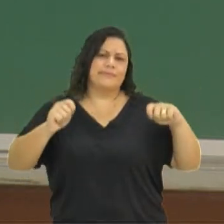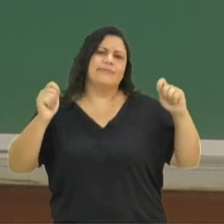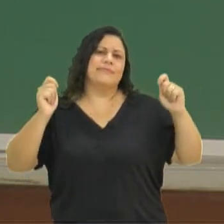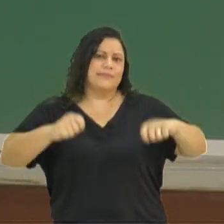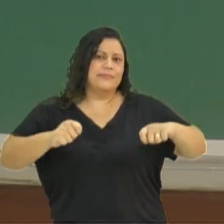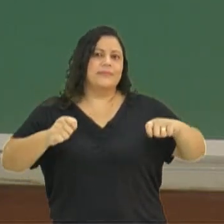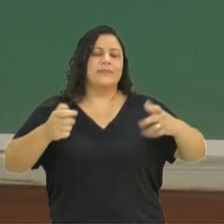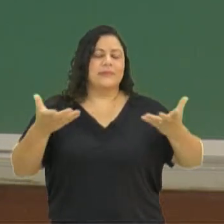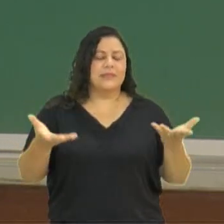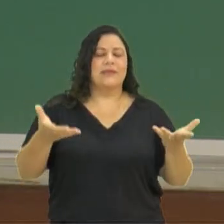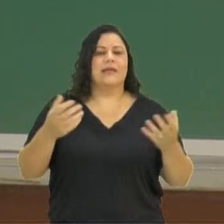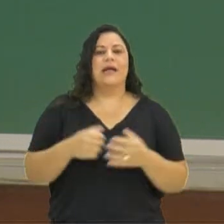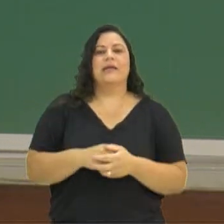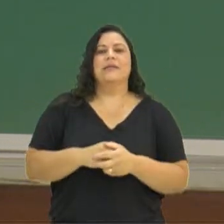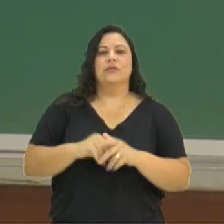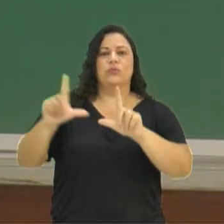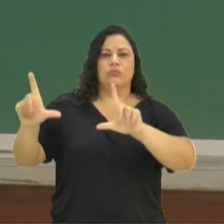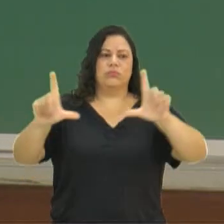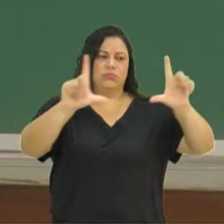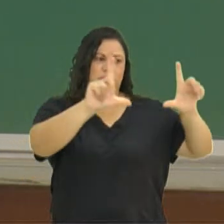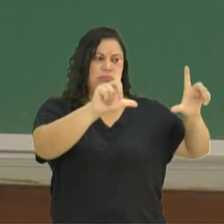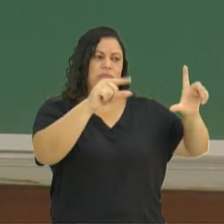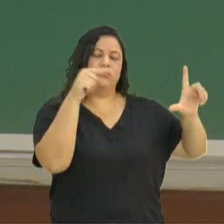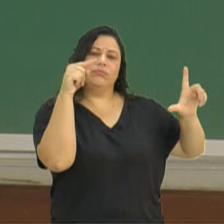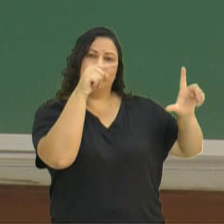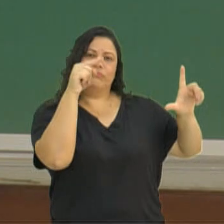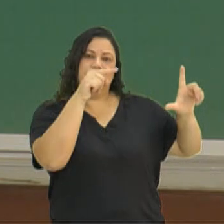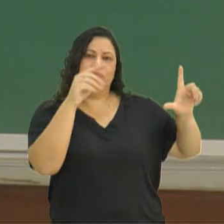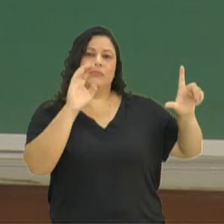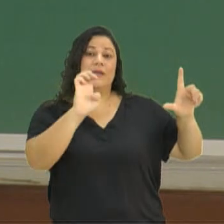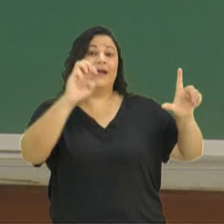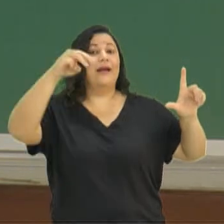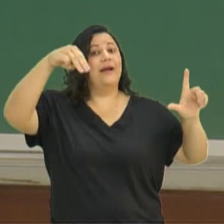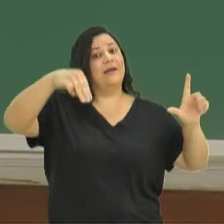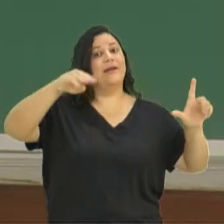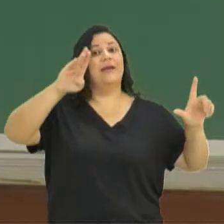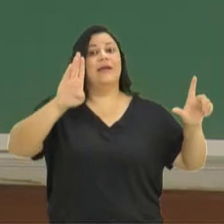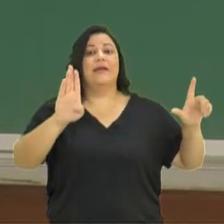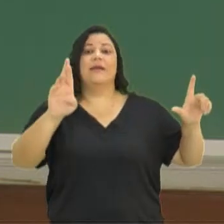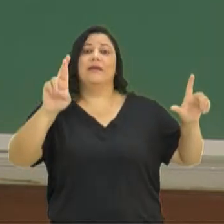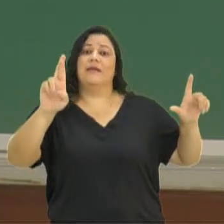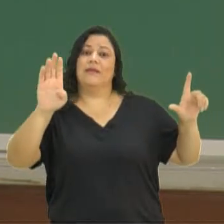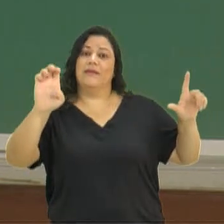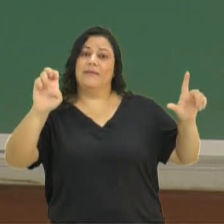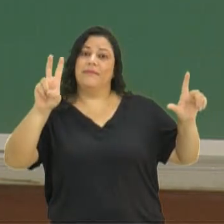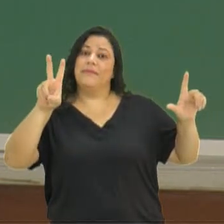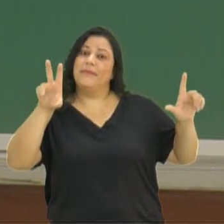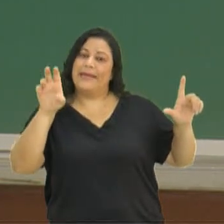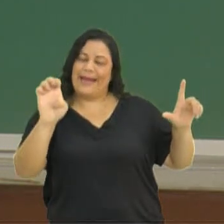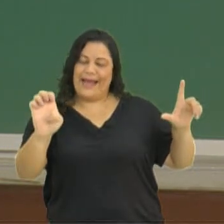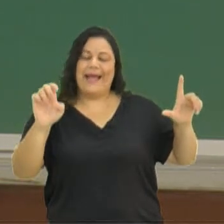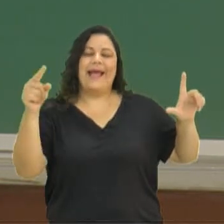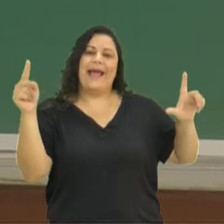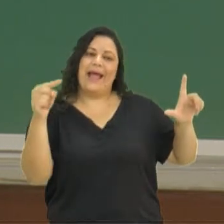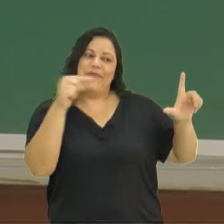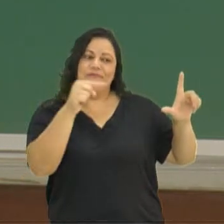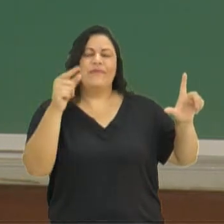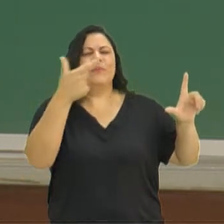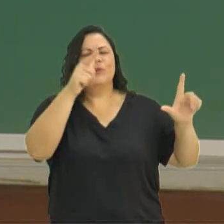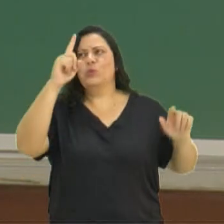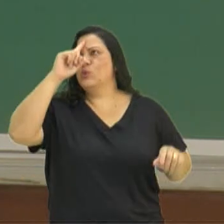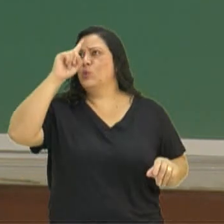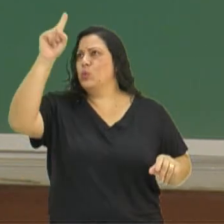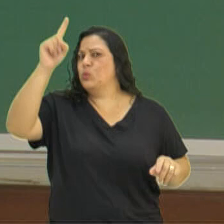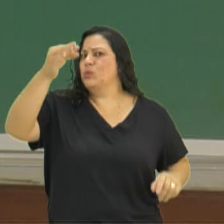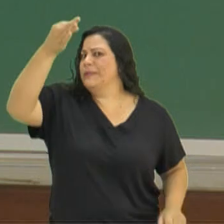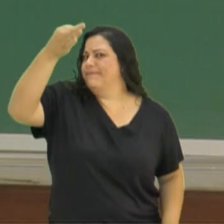que colocaram esse em breve, esse proximamente, porque não havia ainda uma data